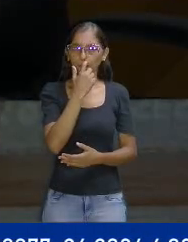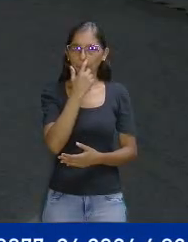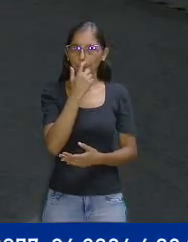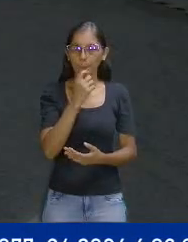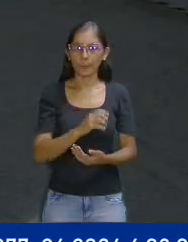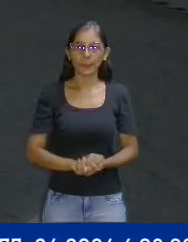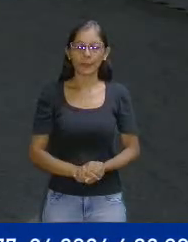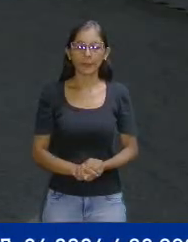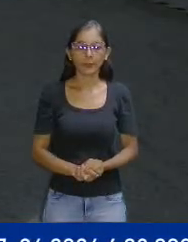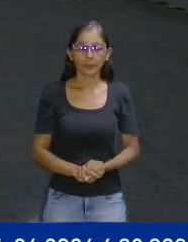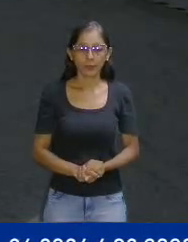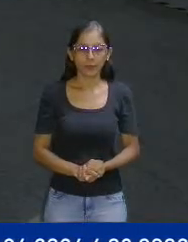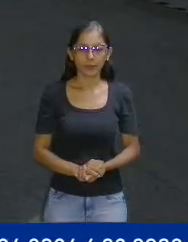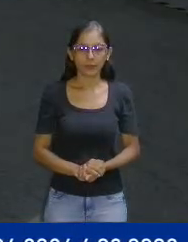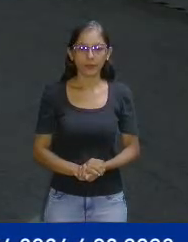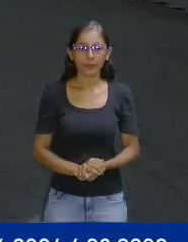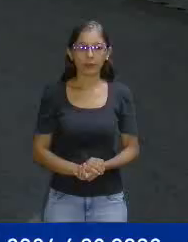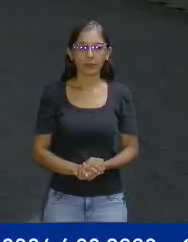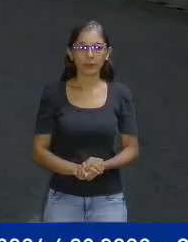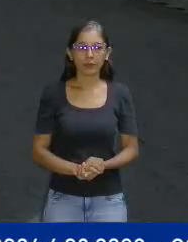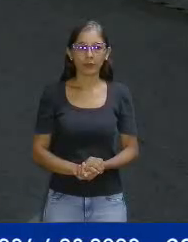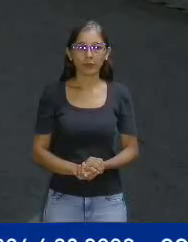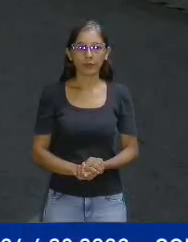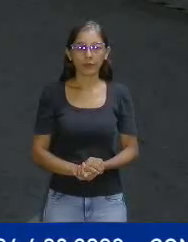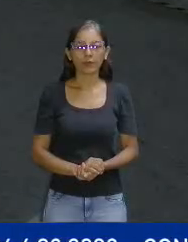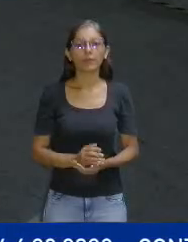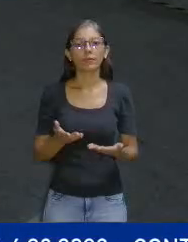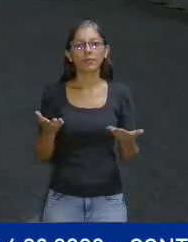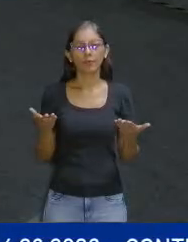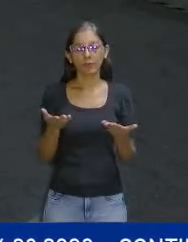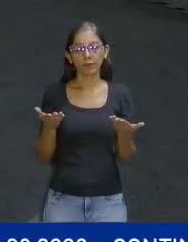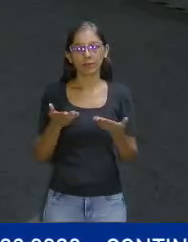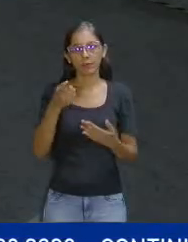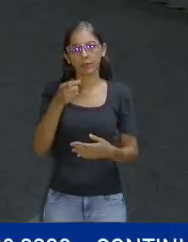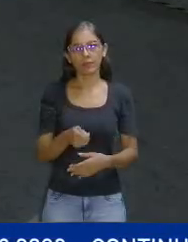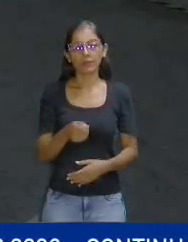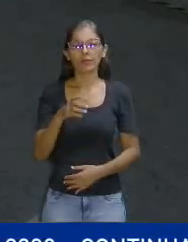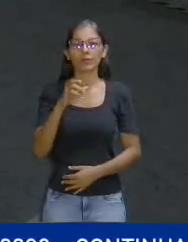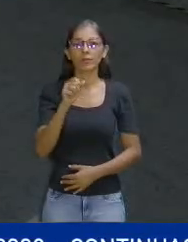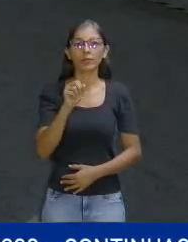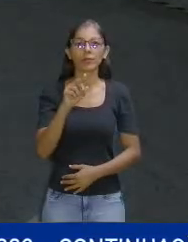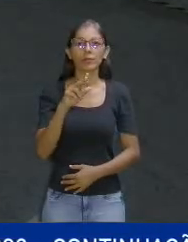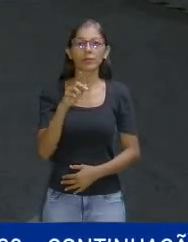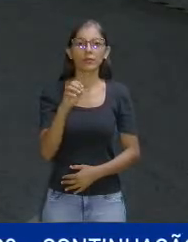Ah, é verdade. Então, novamente com a palavra o juiz Carlos Fernando.